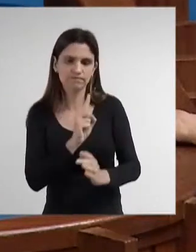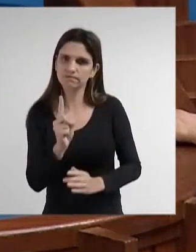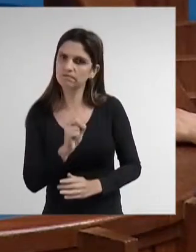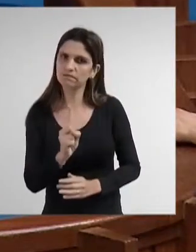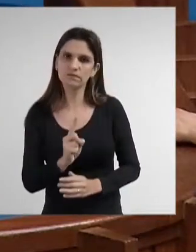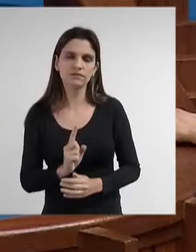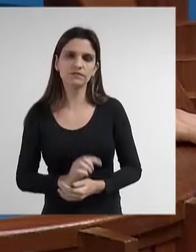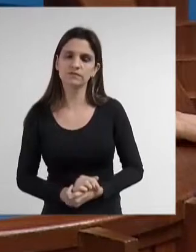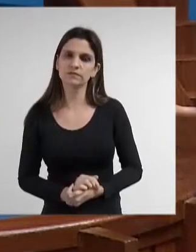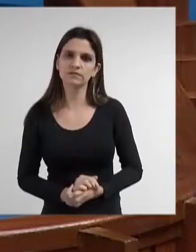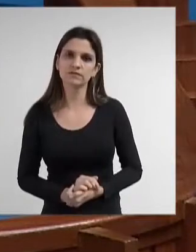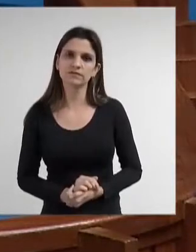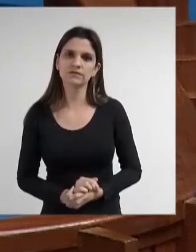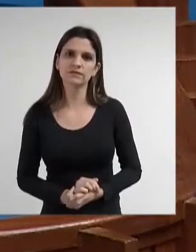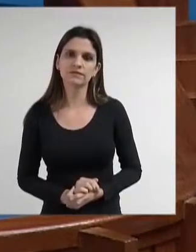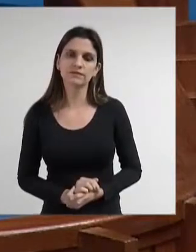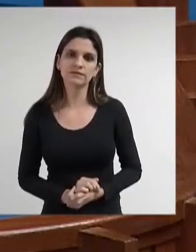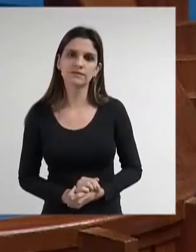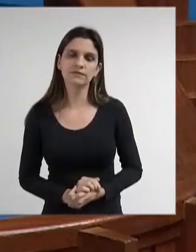sido